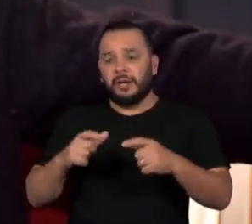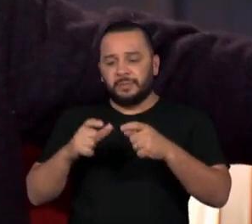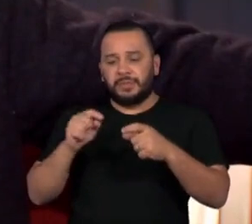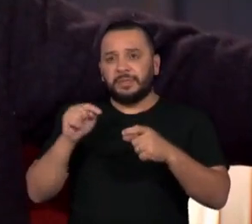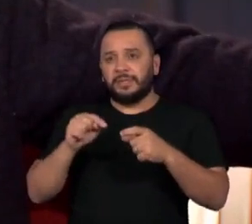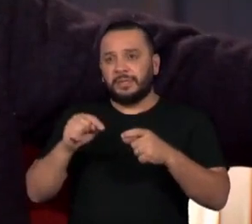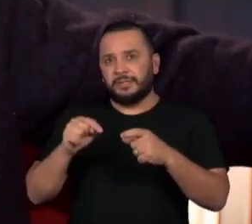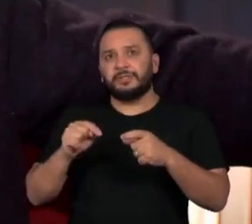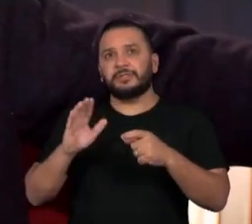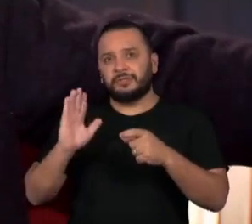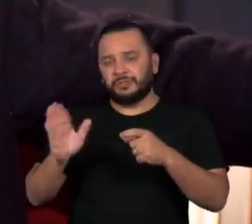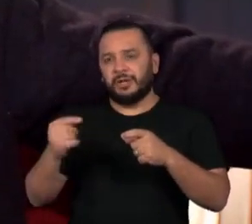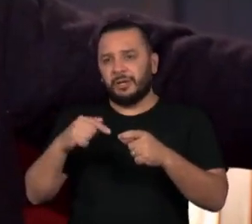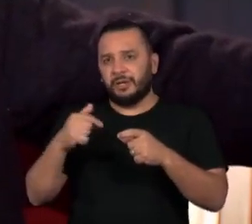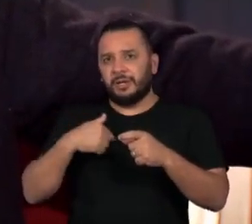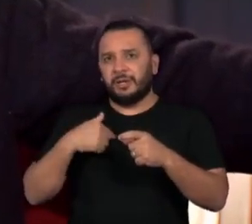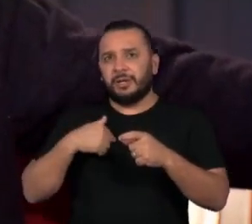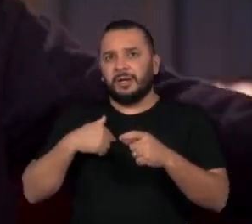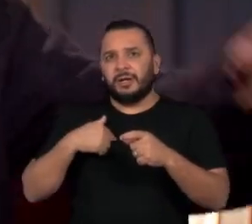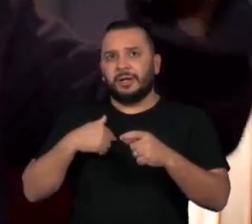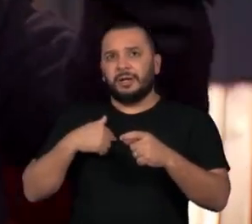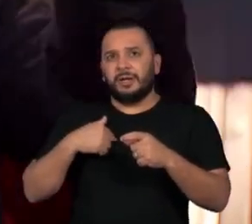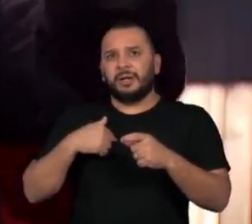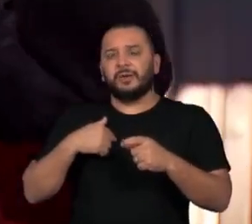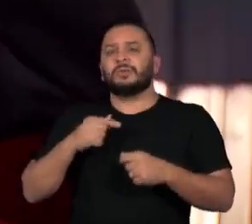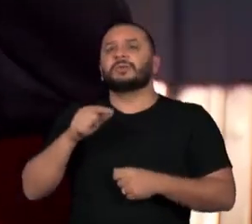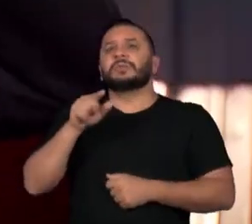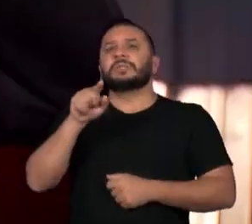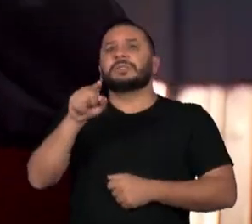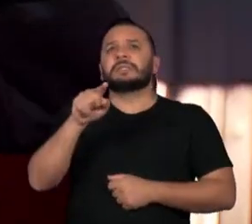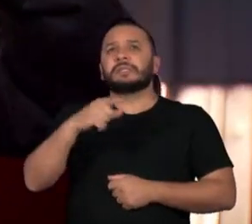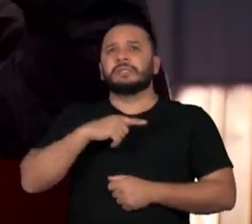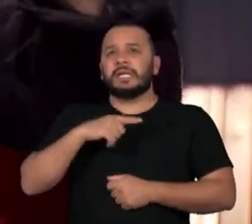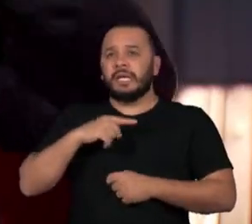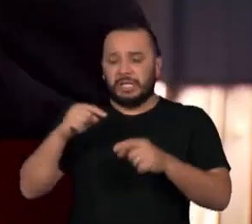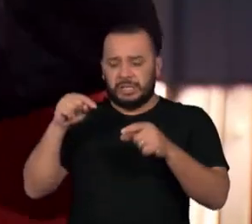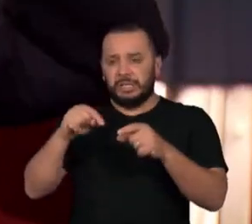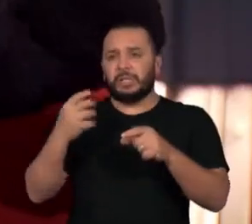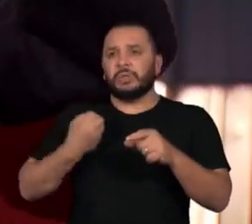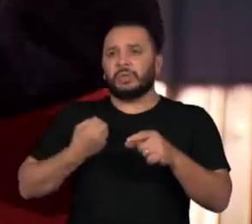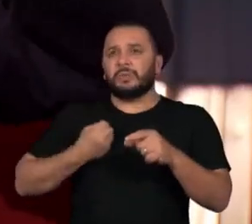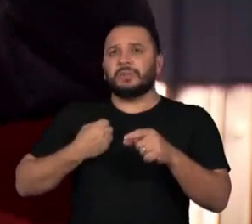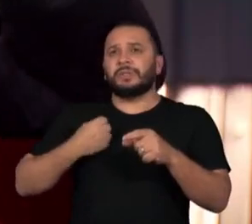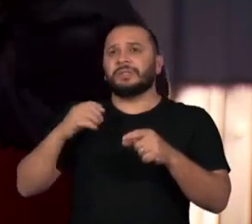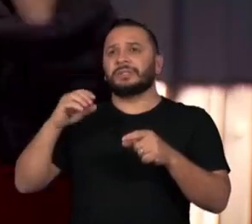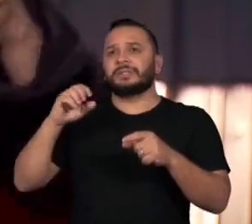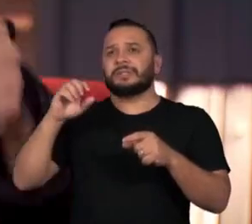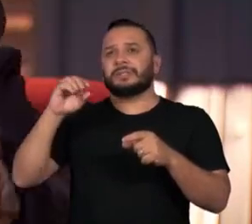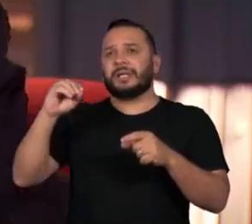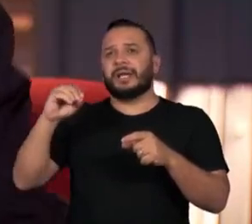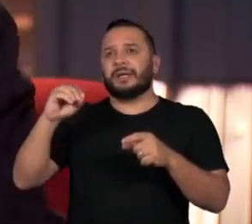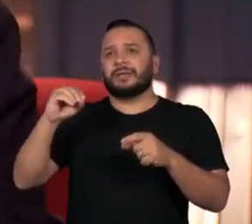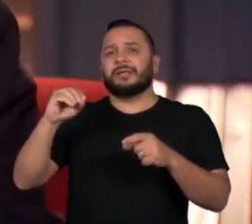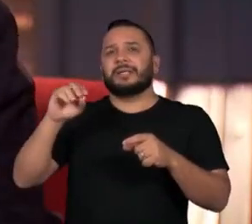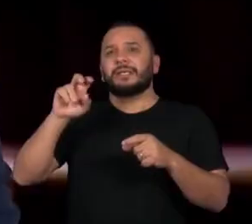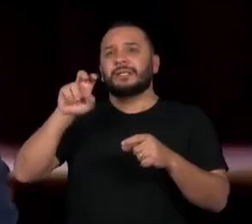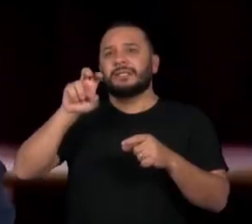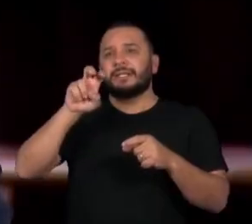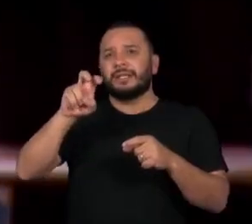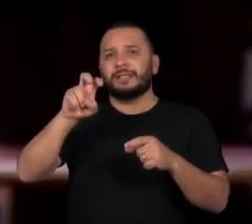que ia passar a dia de sábado eu levo ter uma centena bonita piso 0 549